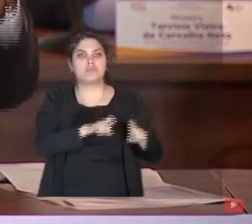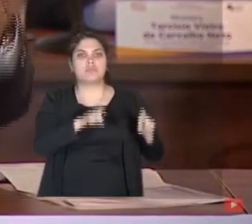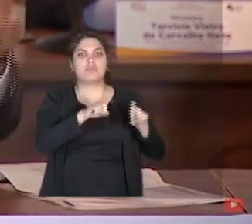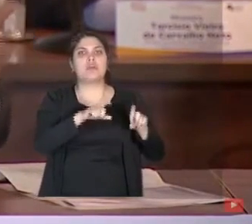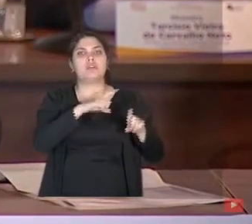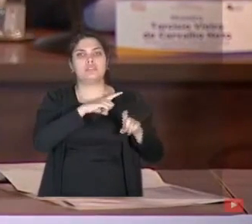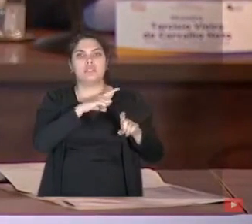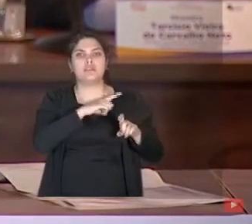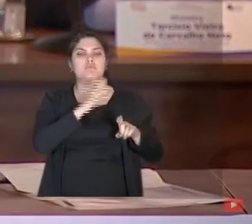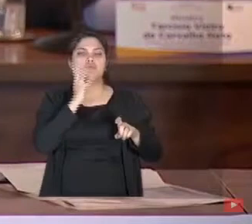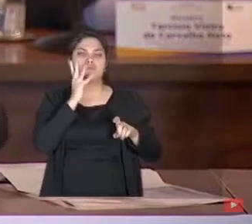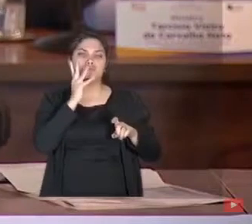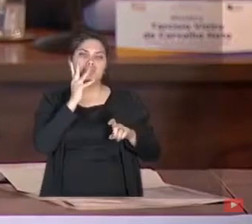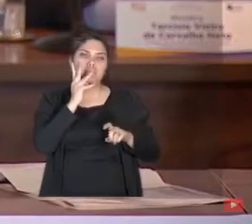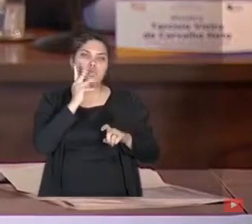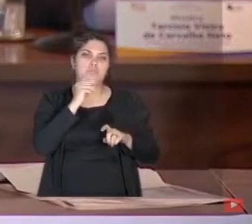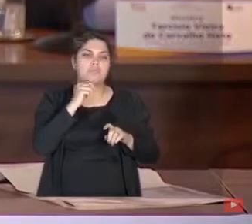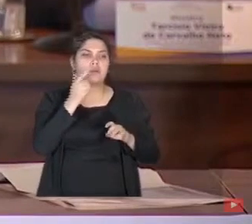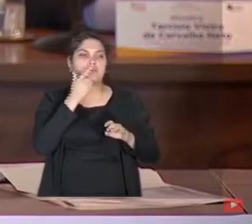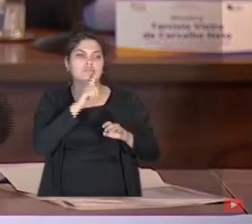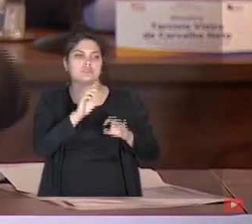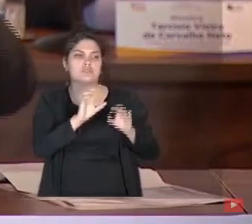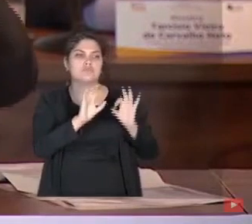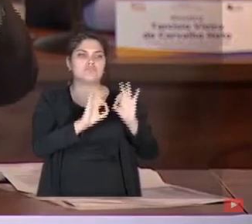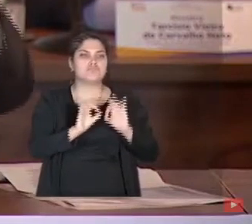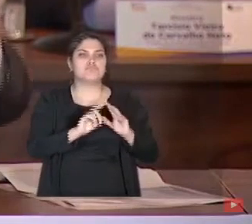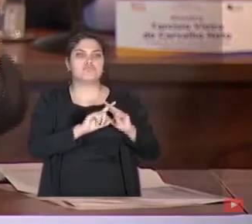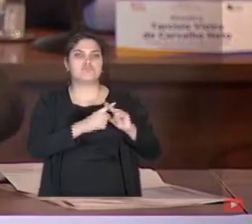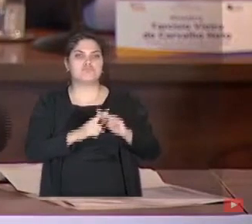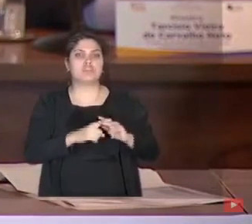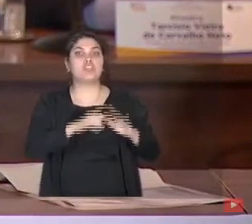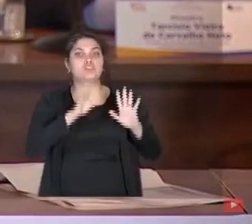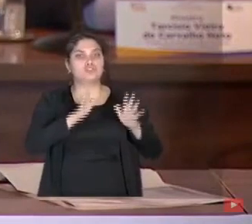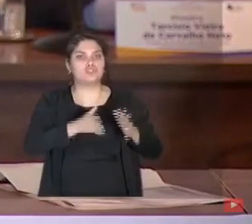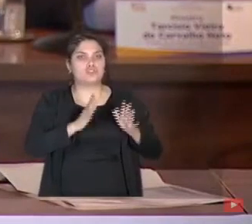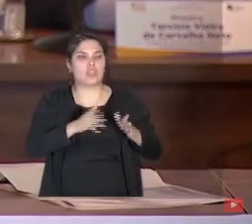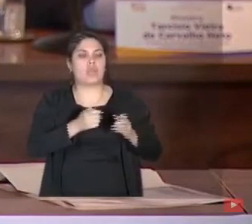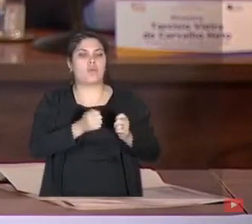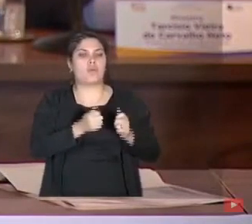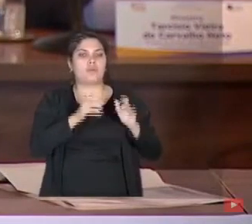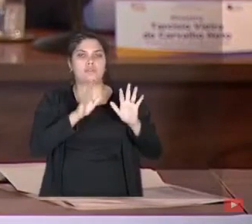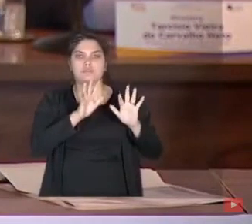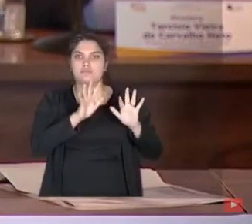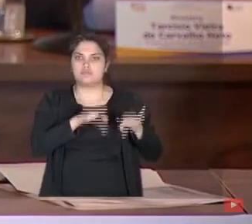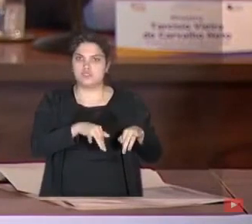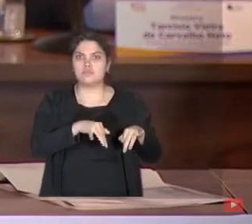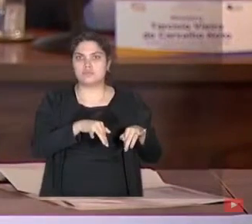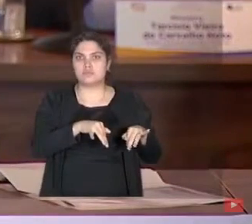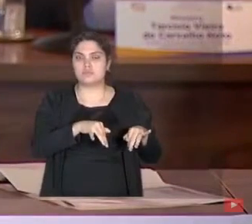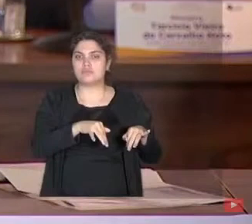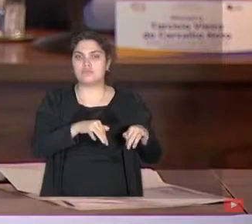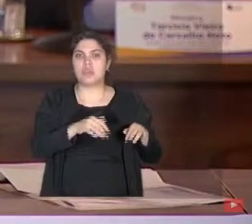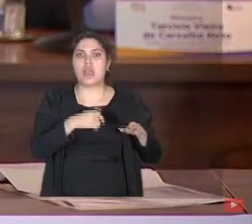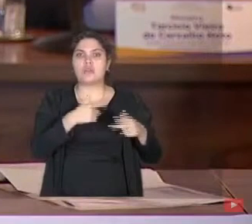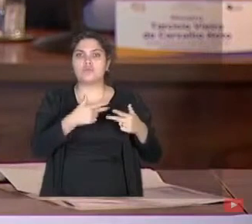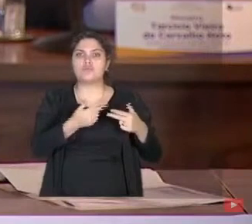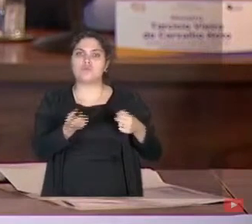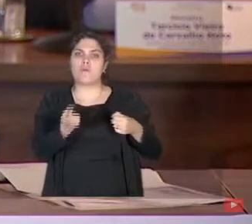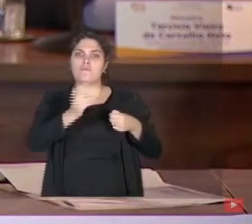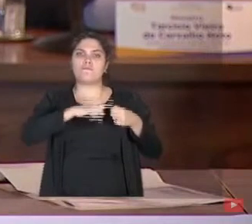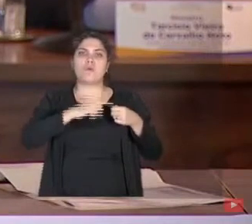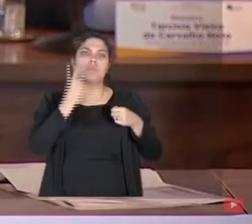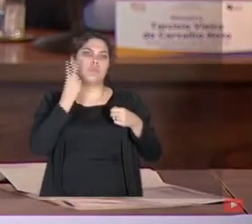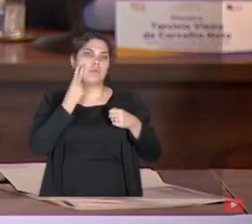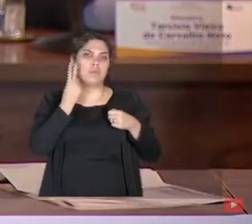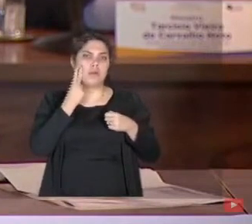uma certa demora para repará-lo. Já está sendo concluído o reparo, as coisas estão voltando ao